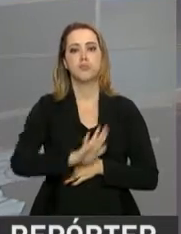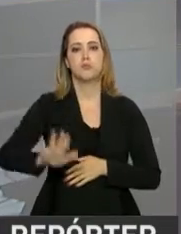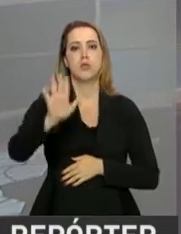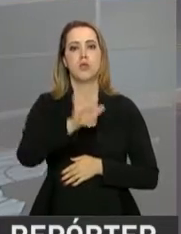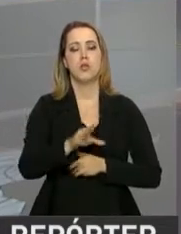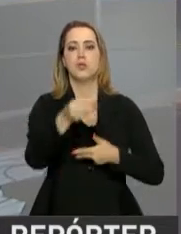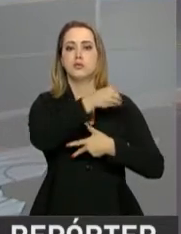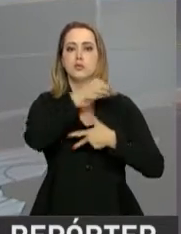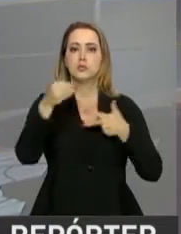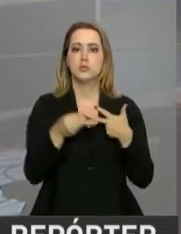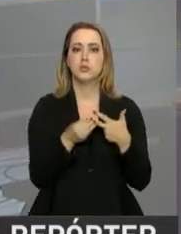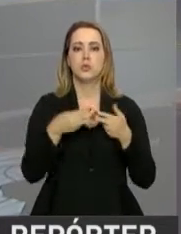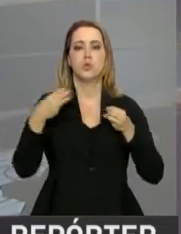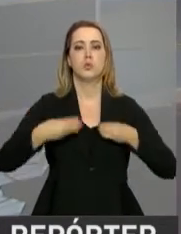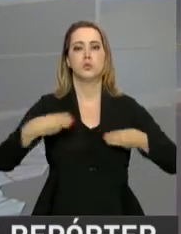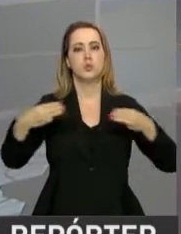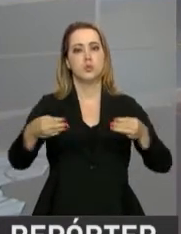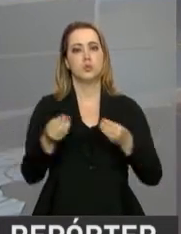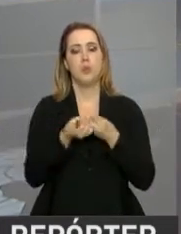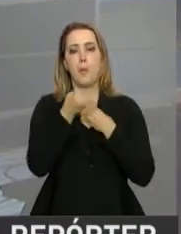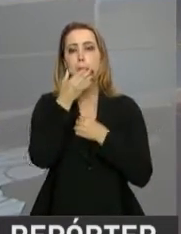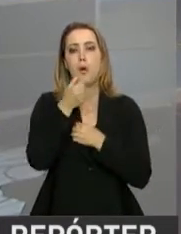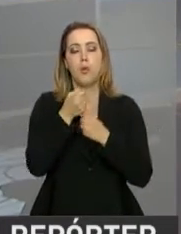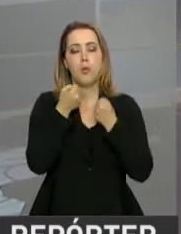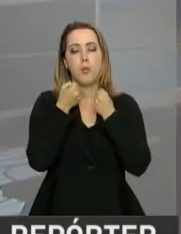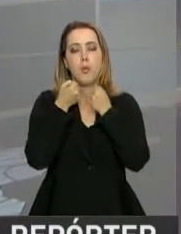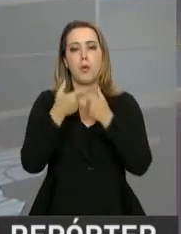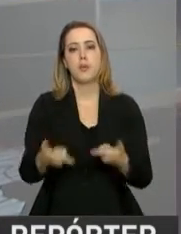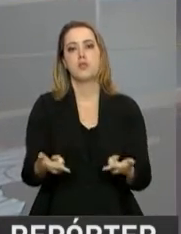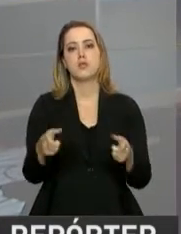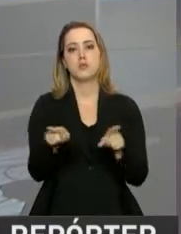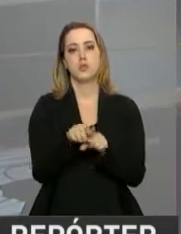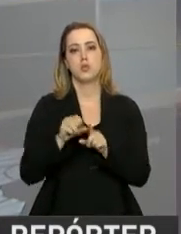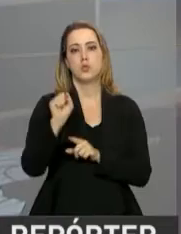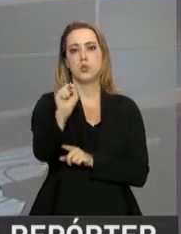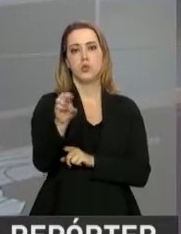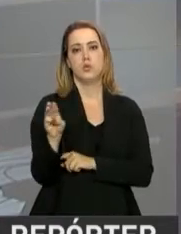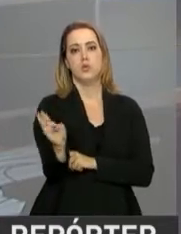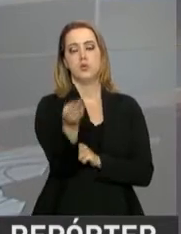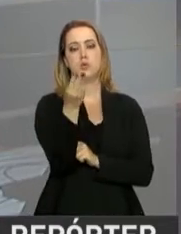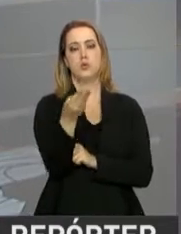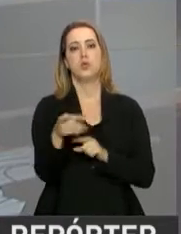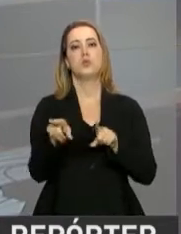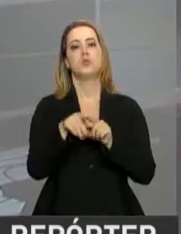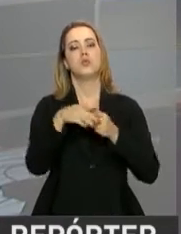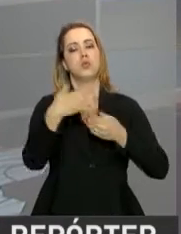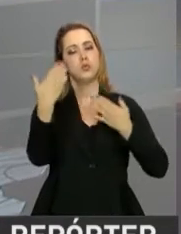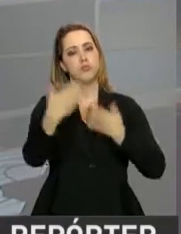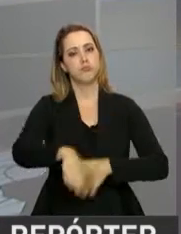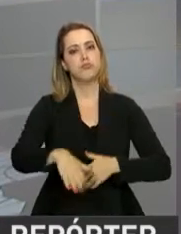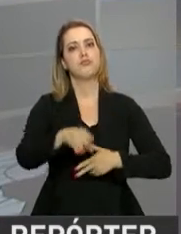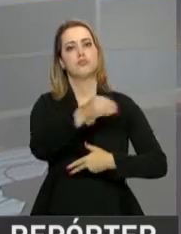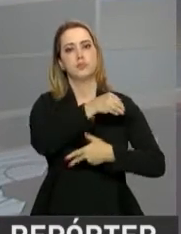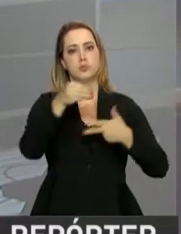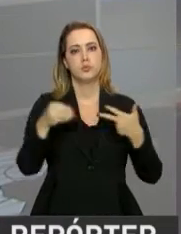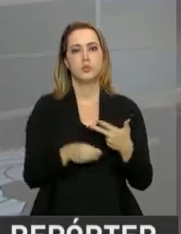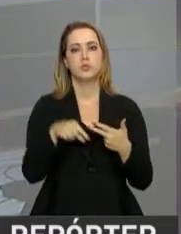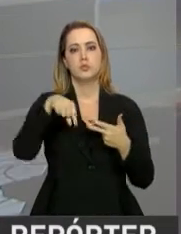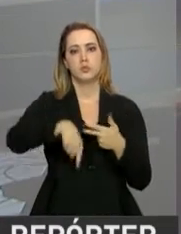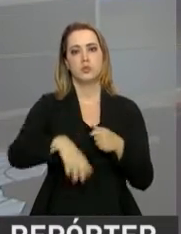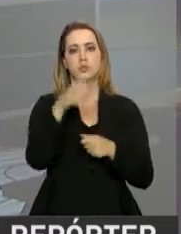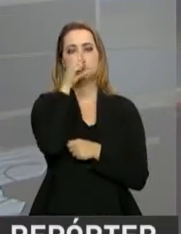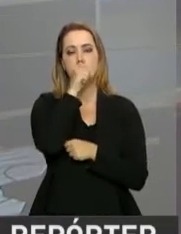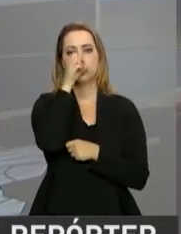Enem. O ministro desejou boa sorte para os 8 milhões e 300 mil estudantes que vão fazer as provas neste fim de